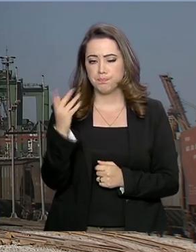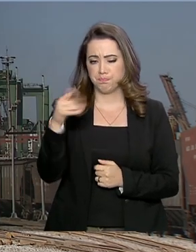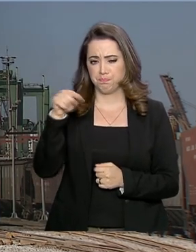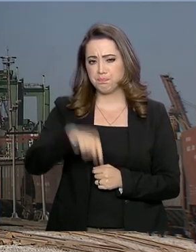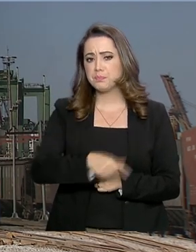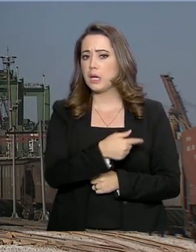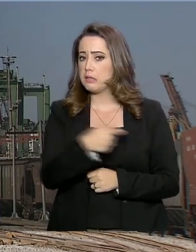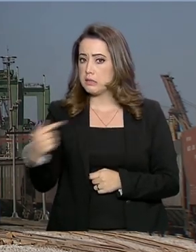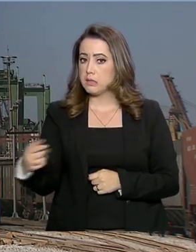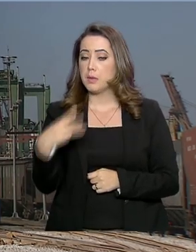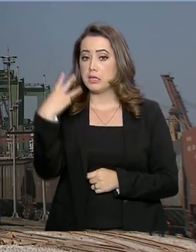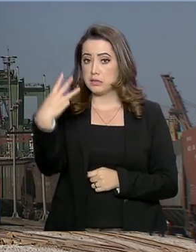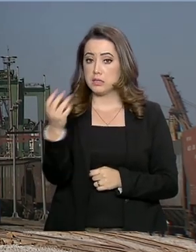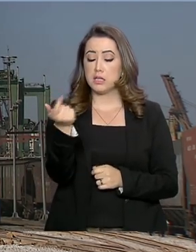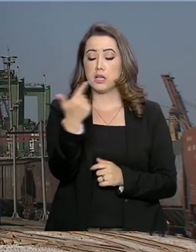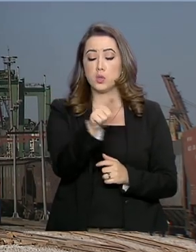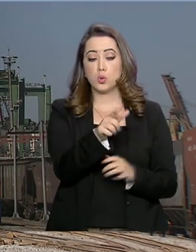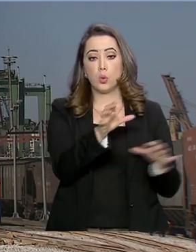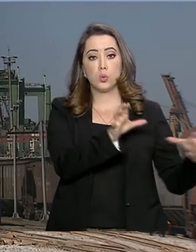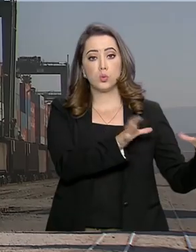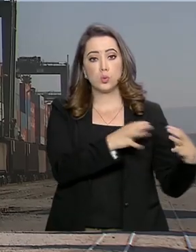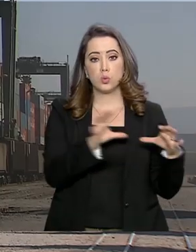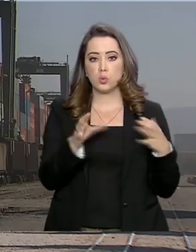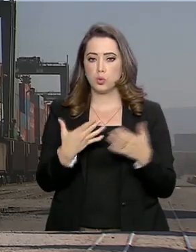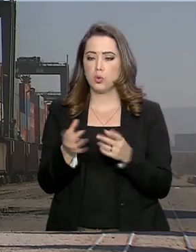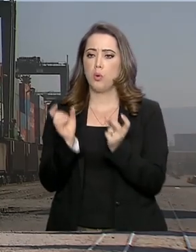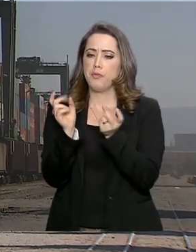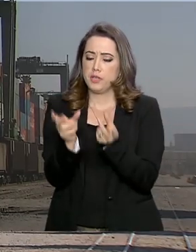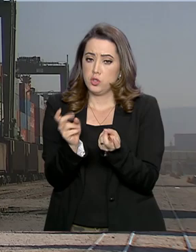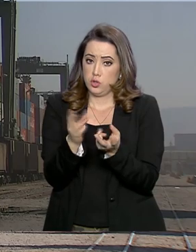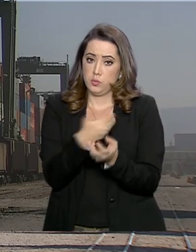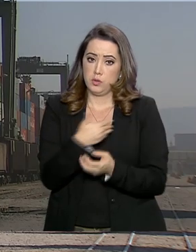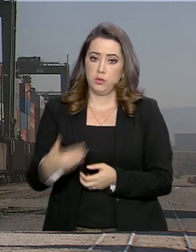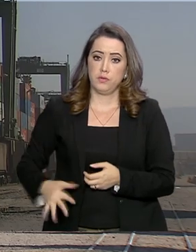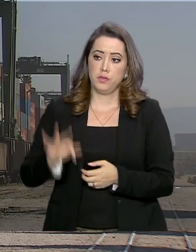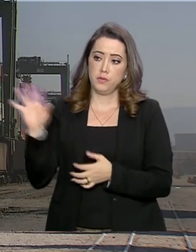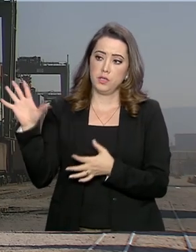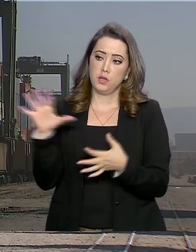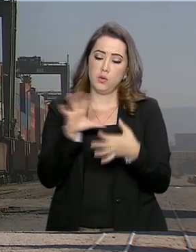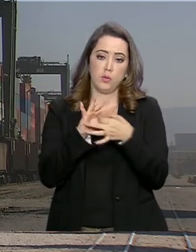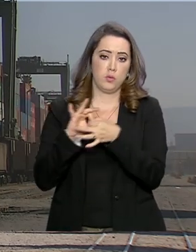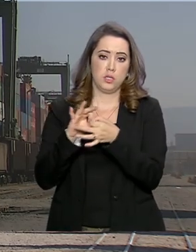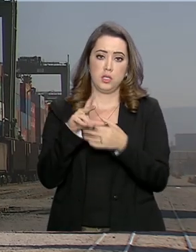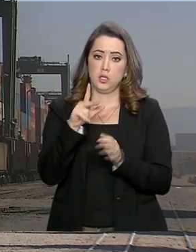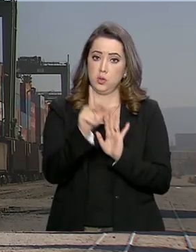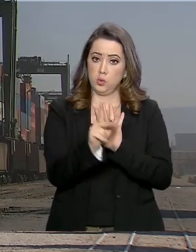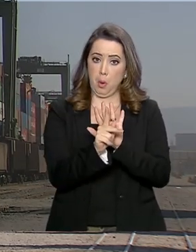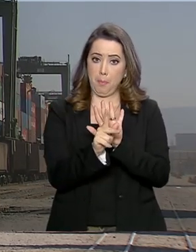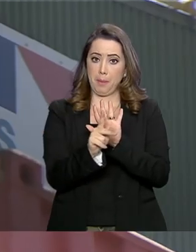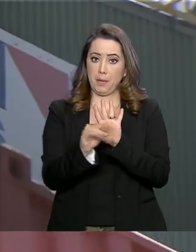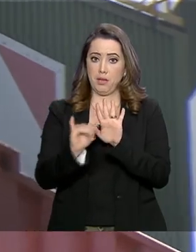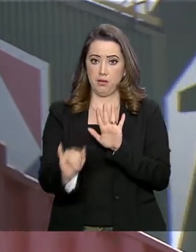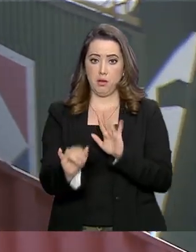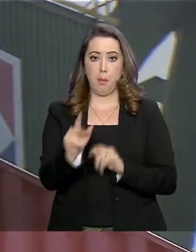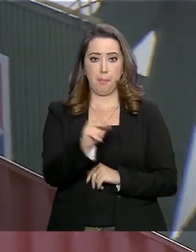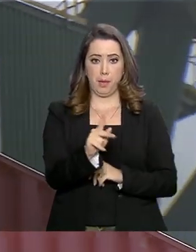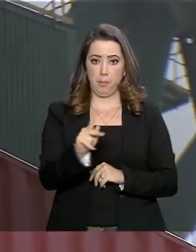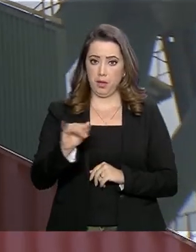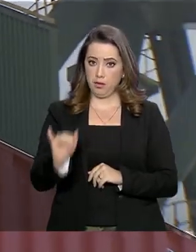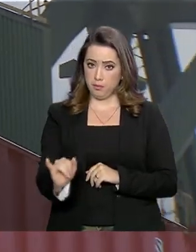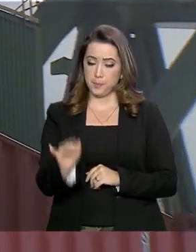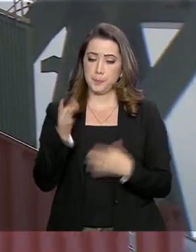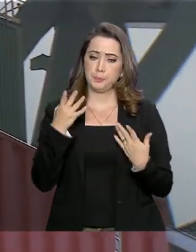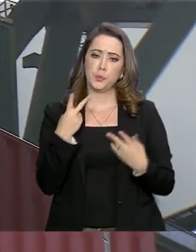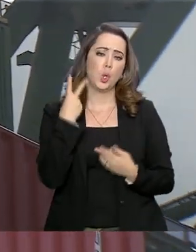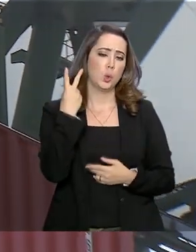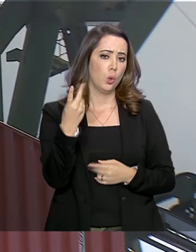mais três terminais serão licitados pelo governo federal dentro do Programa de Parcerias de Investimentos, o PPI. Dois deles